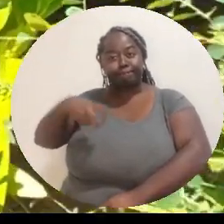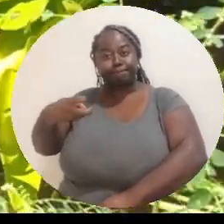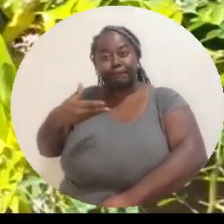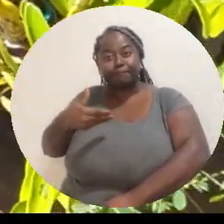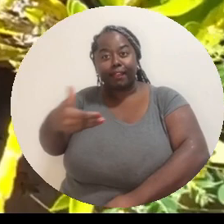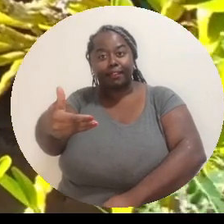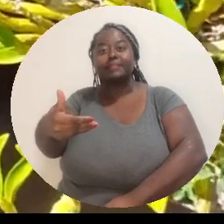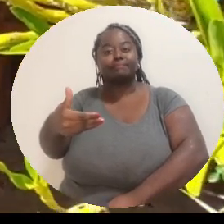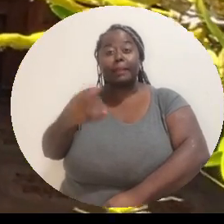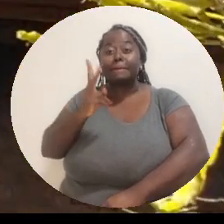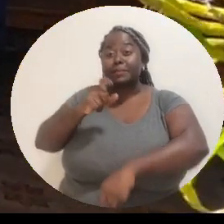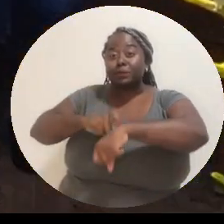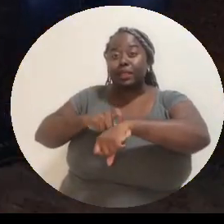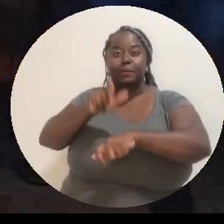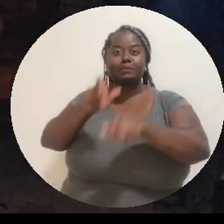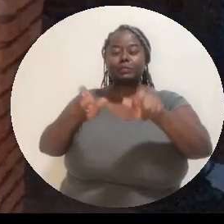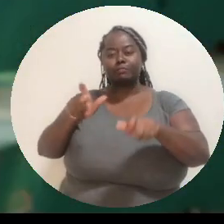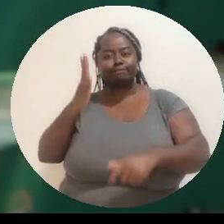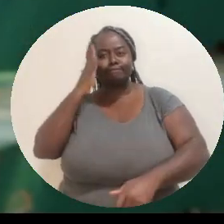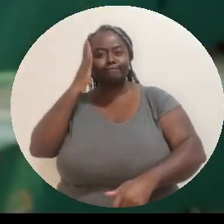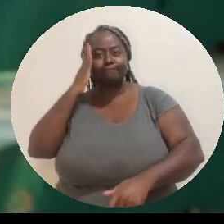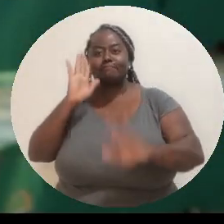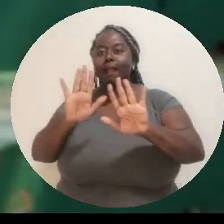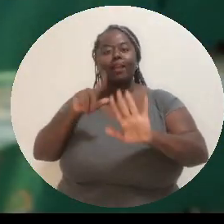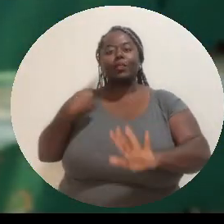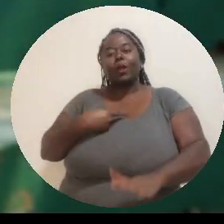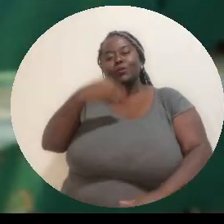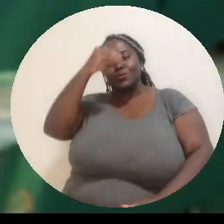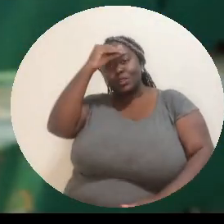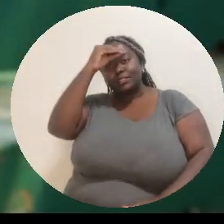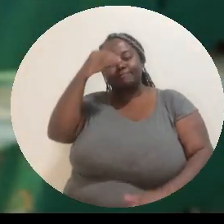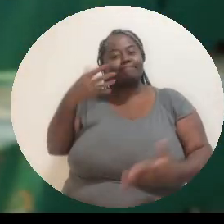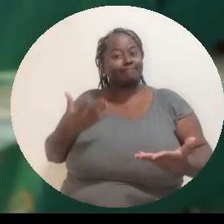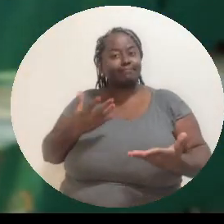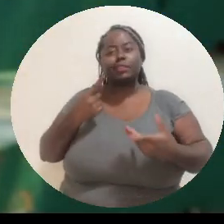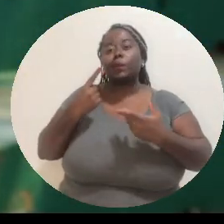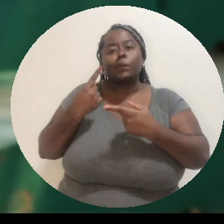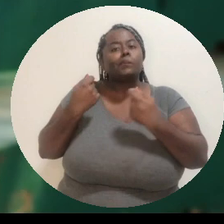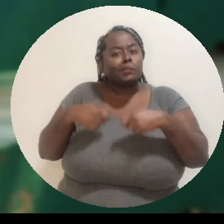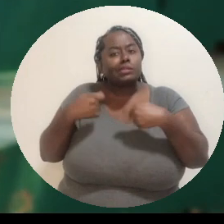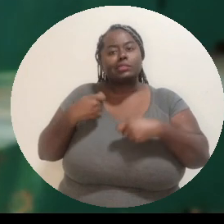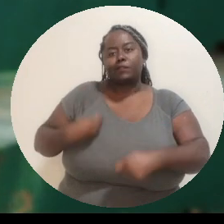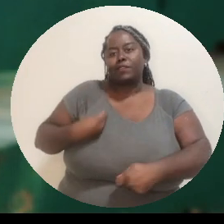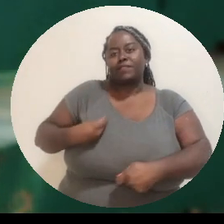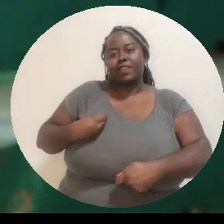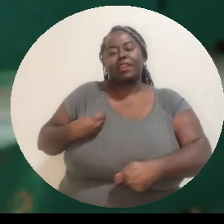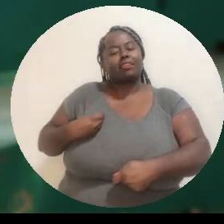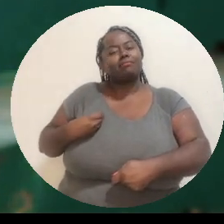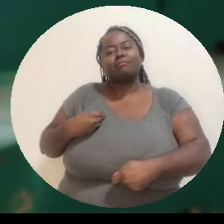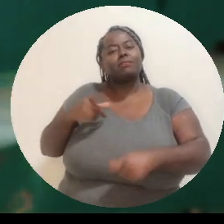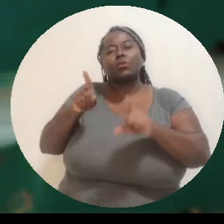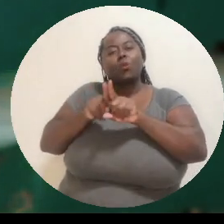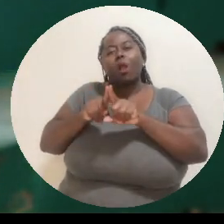pessoas, elas tinham esse conhecimento, mas a gente não tem. Então, por que a gente não viver a vida como se fosse o último dia